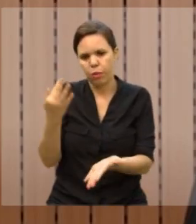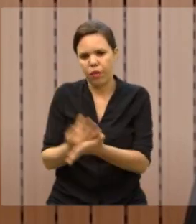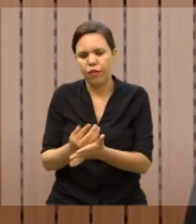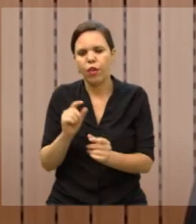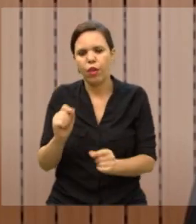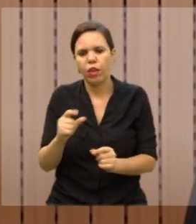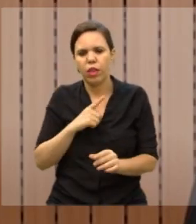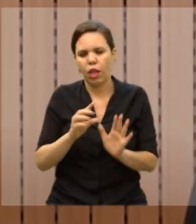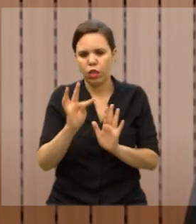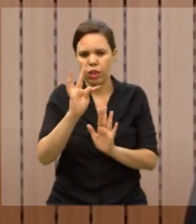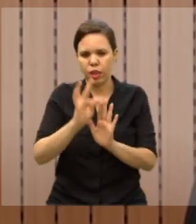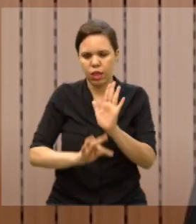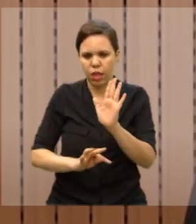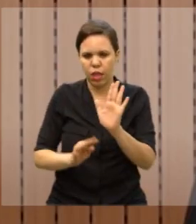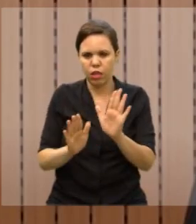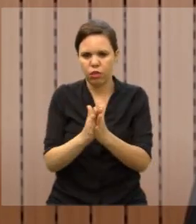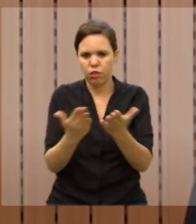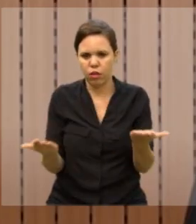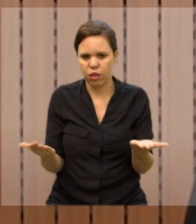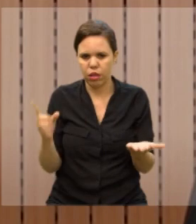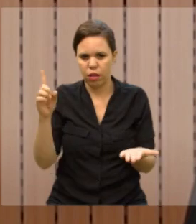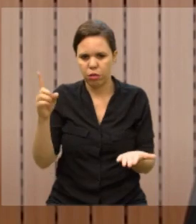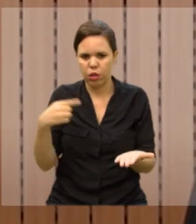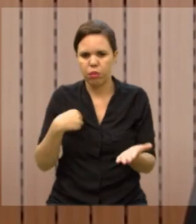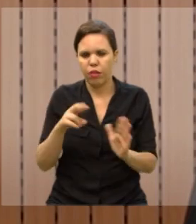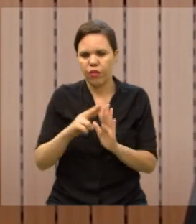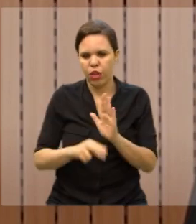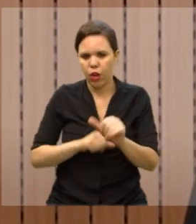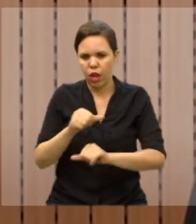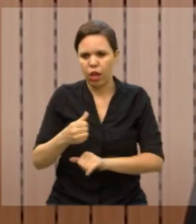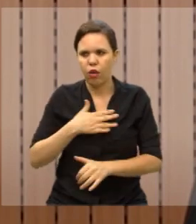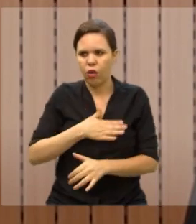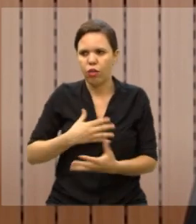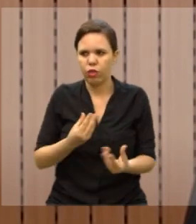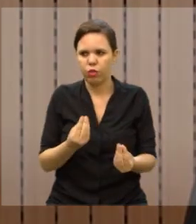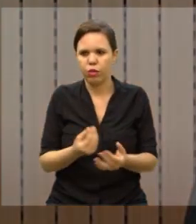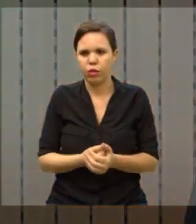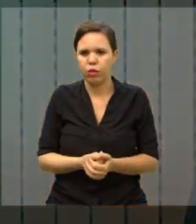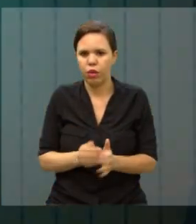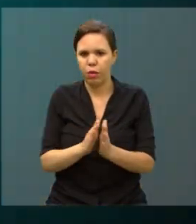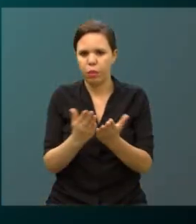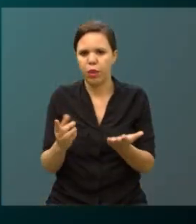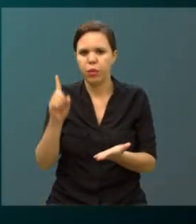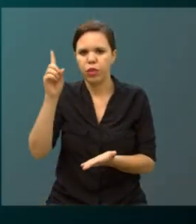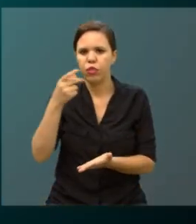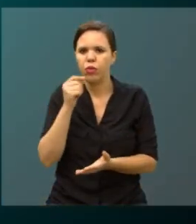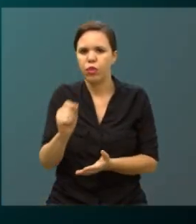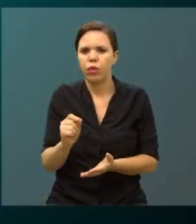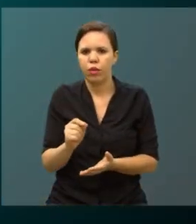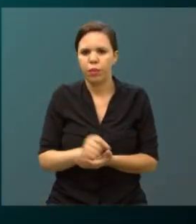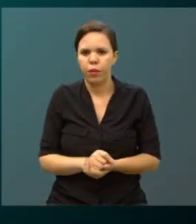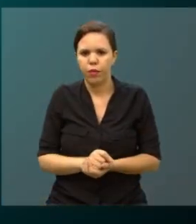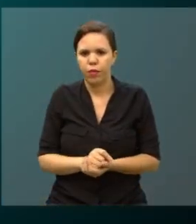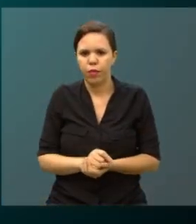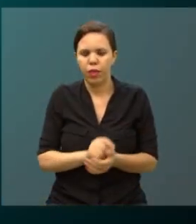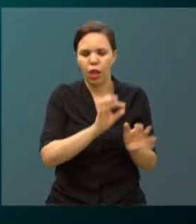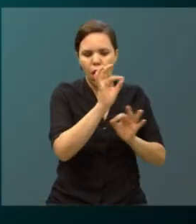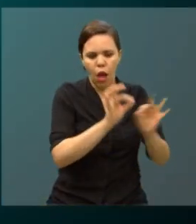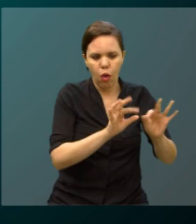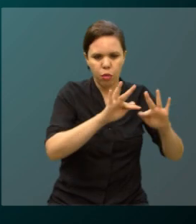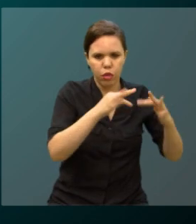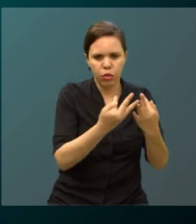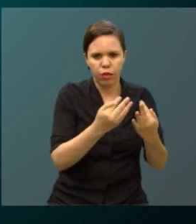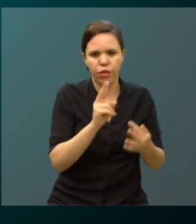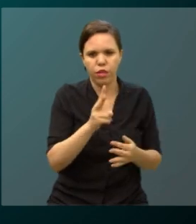Tem um texto na Bíblia que eu gosto muito e ele virou uma regra para mim. A Bíblia diz o seguinte: coloca a tua casa em ordem,